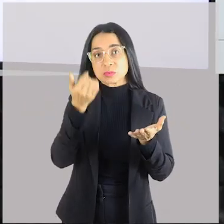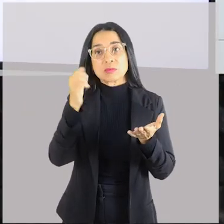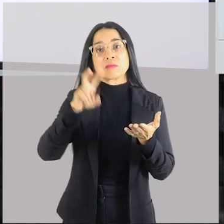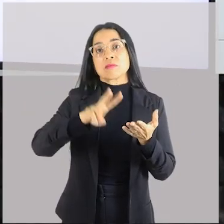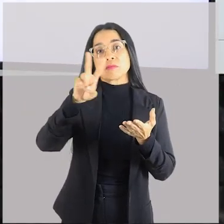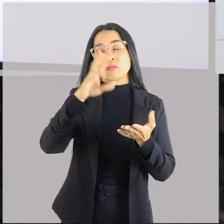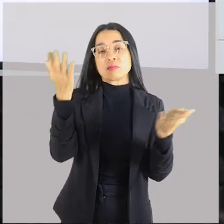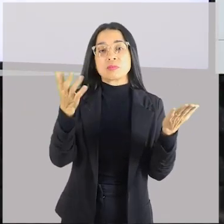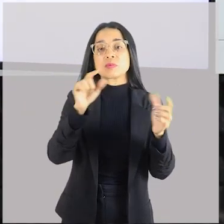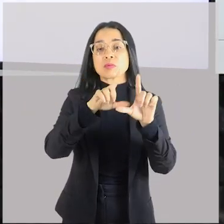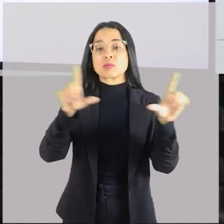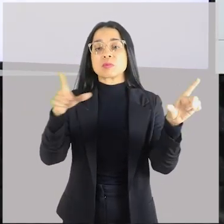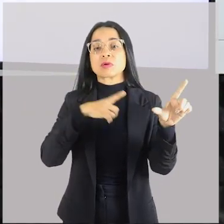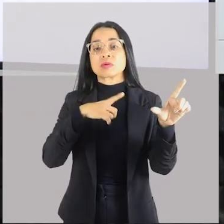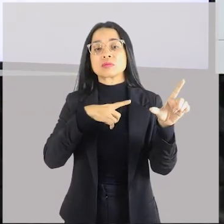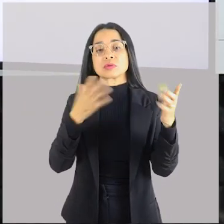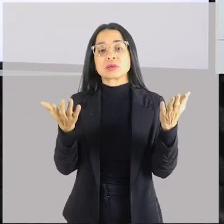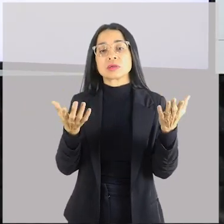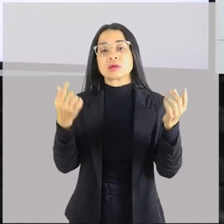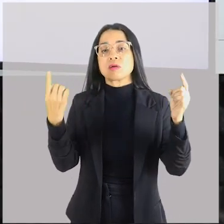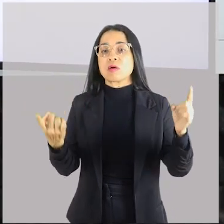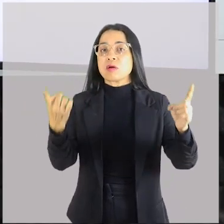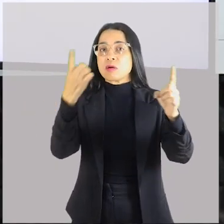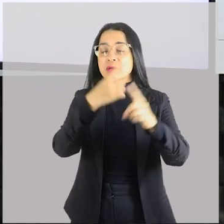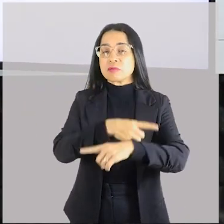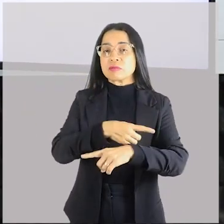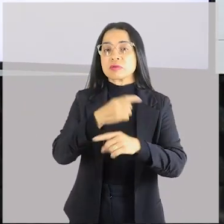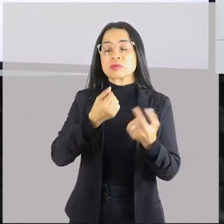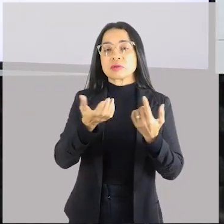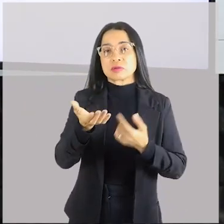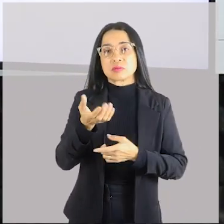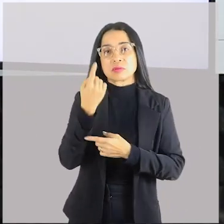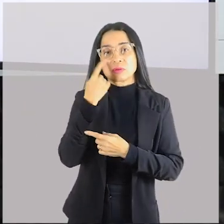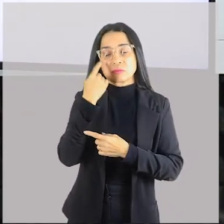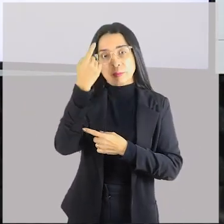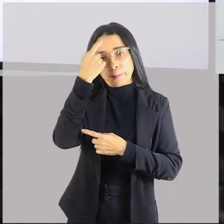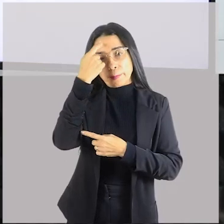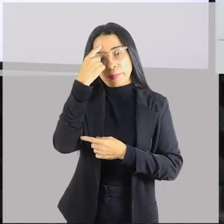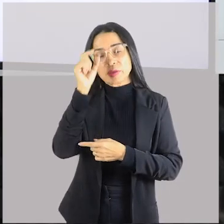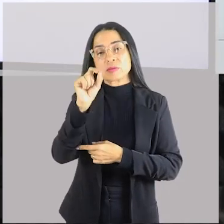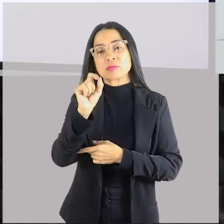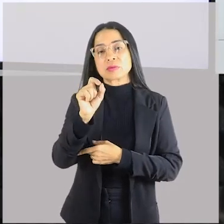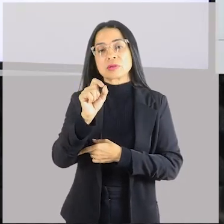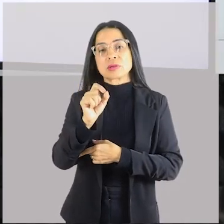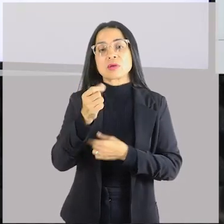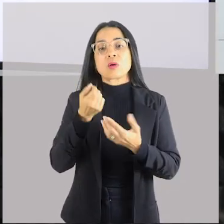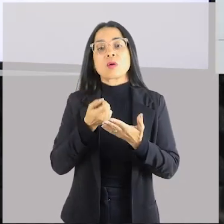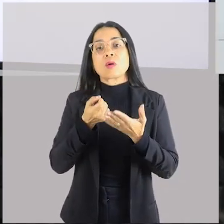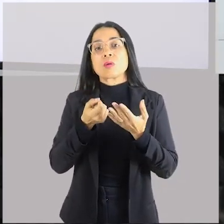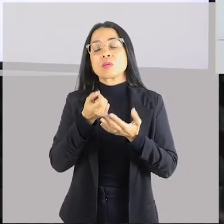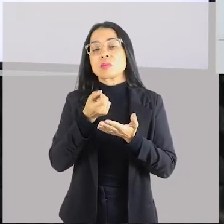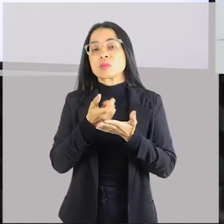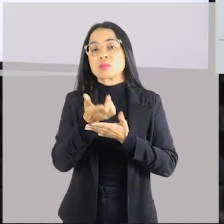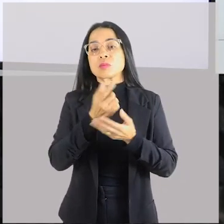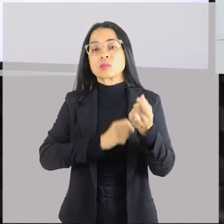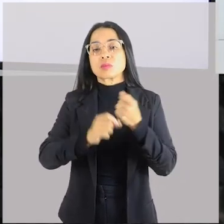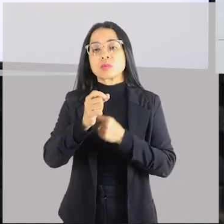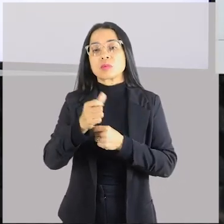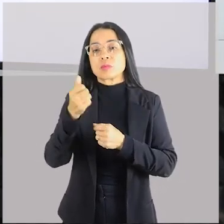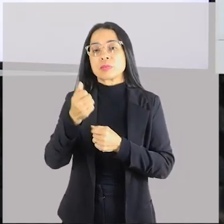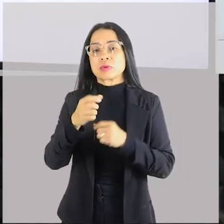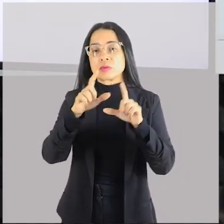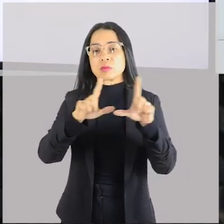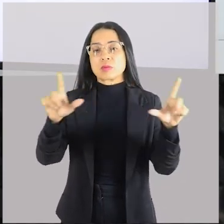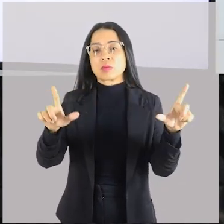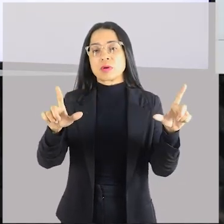tem na verdade eu vou até inverter a situação eu vou quero eu quero que vocês pensem no seguinte quando você compra um quadro desse por 179 milhões de